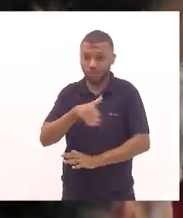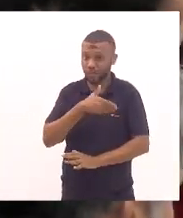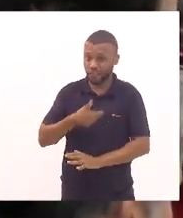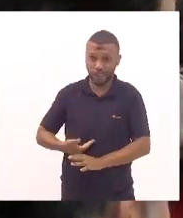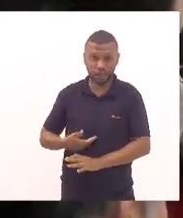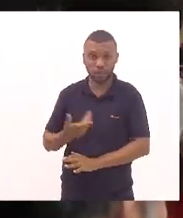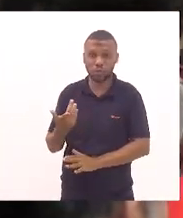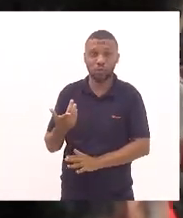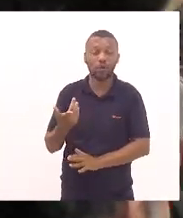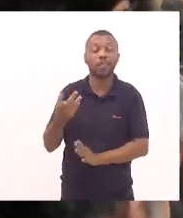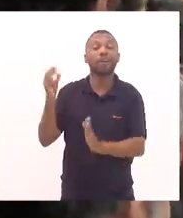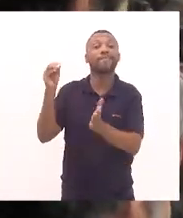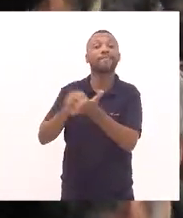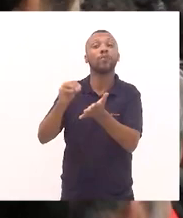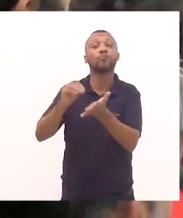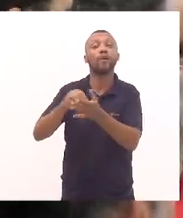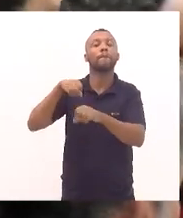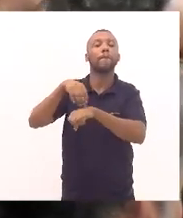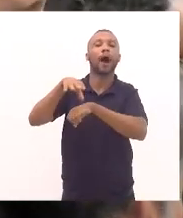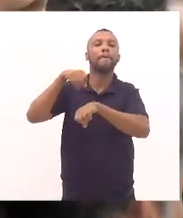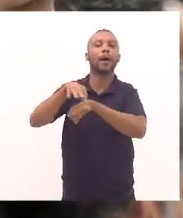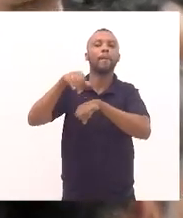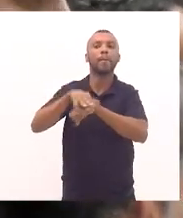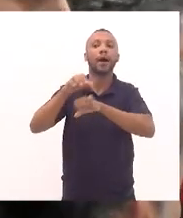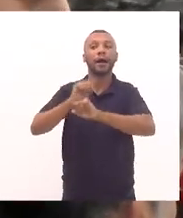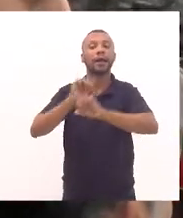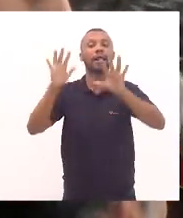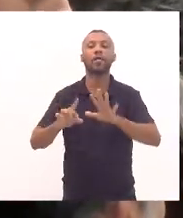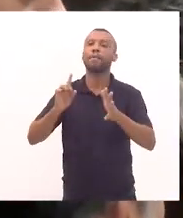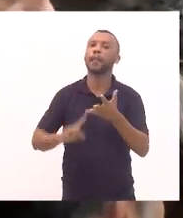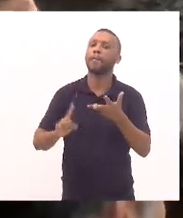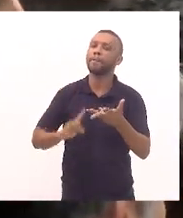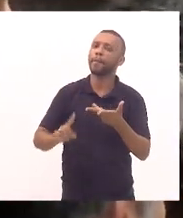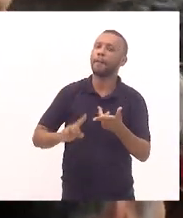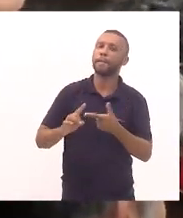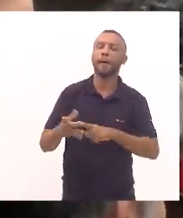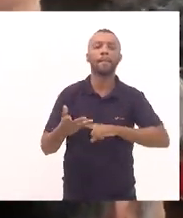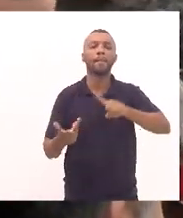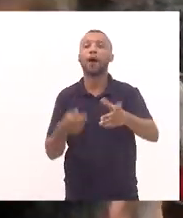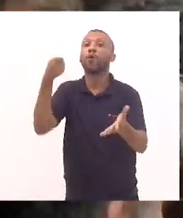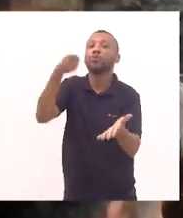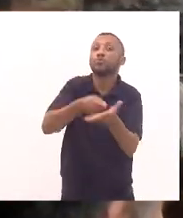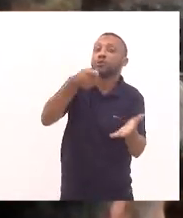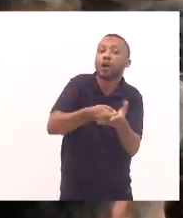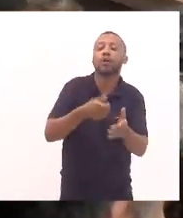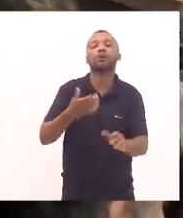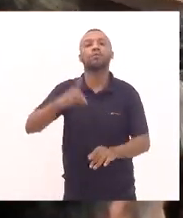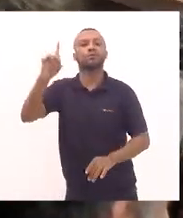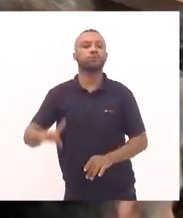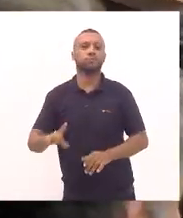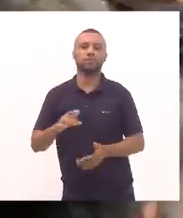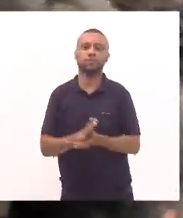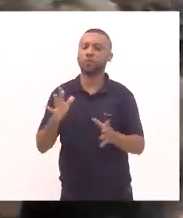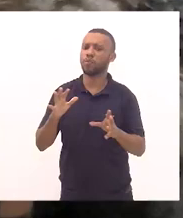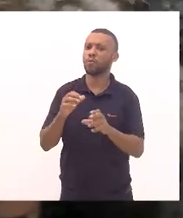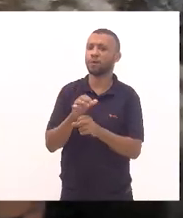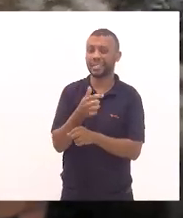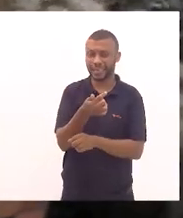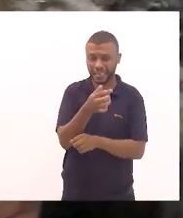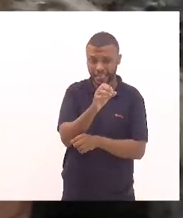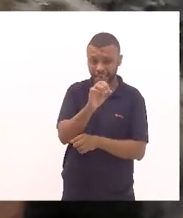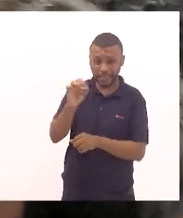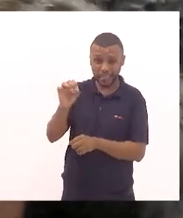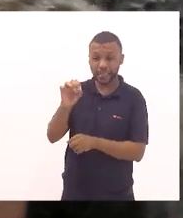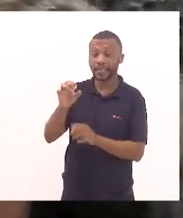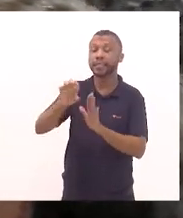não deixou claro quais são os direitos e deveres. E isso é objetivo. São 700 emendas, deputada